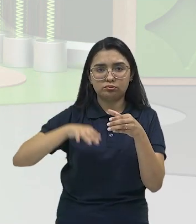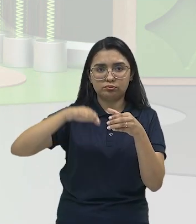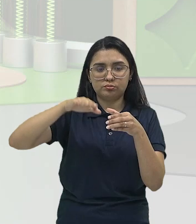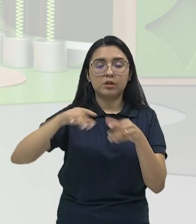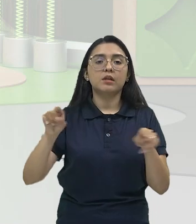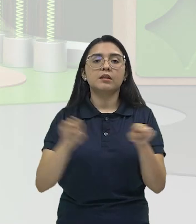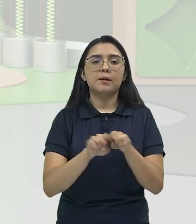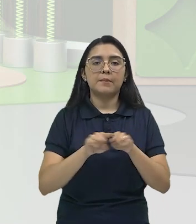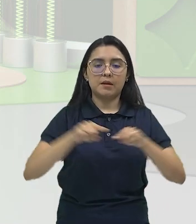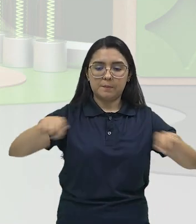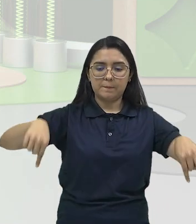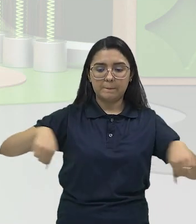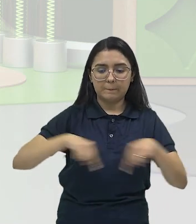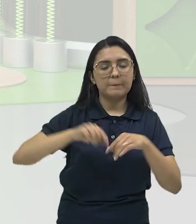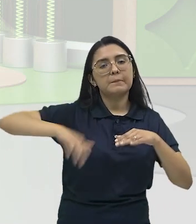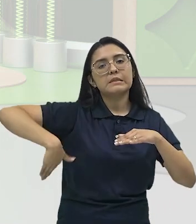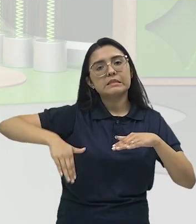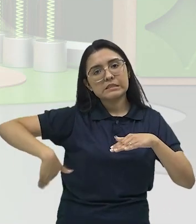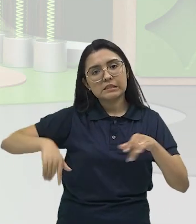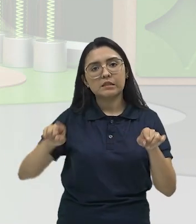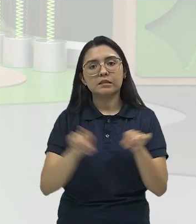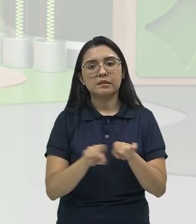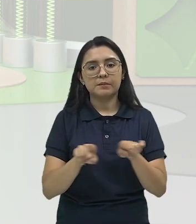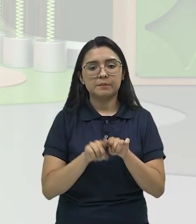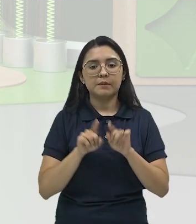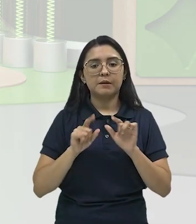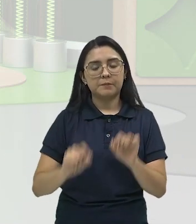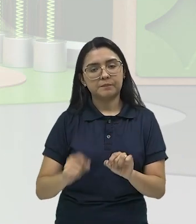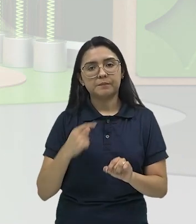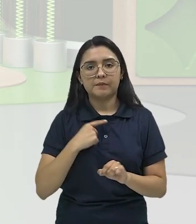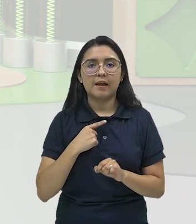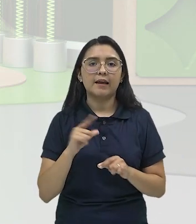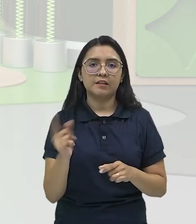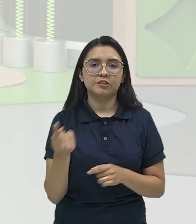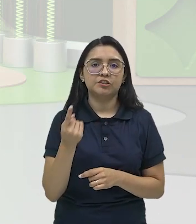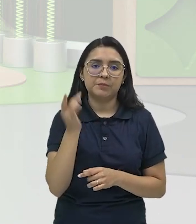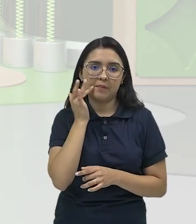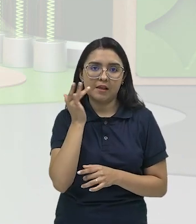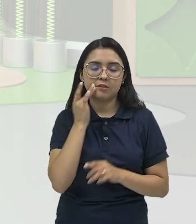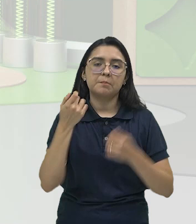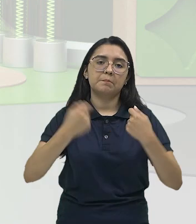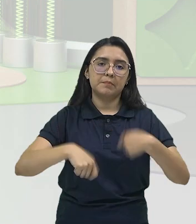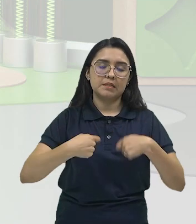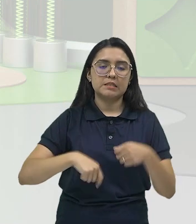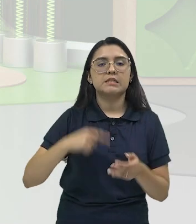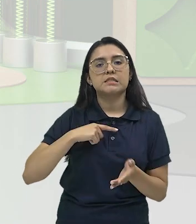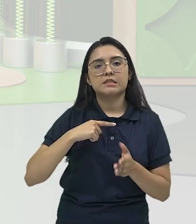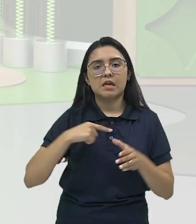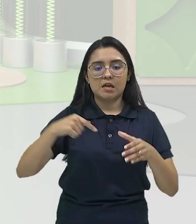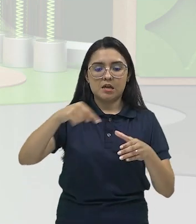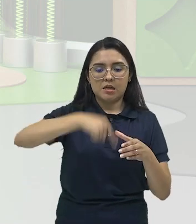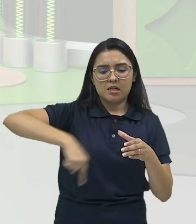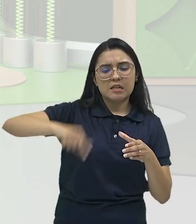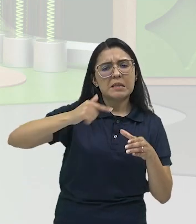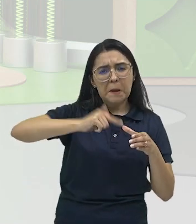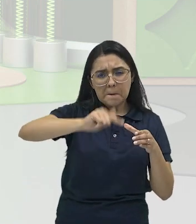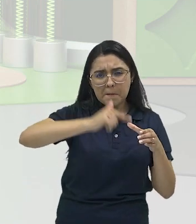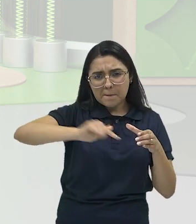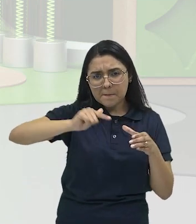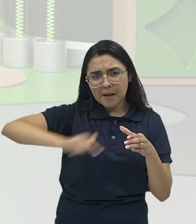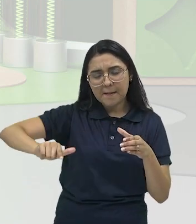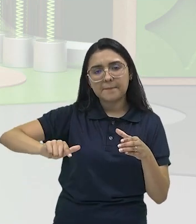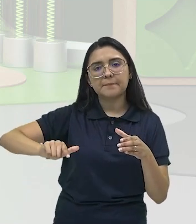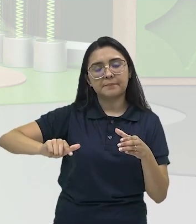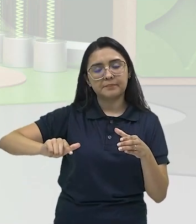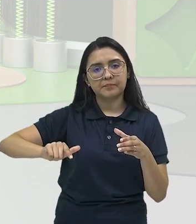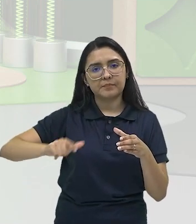Nas piscinas, né? Até mesmo aquelas que são de plástico, precisam ser regularmente limpas, tá? Sempre deixar